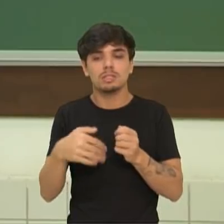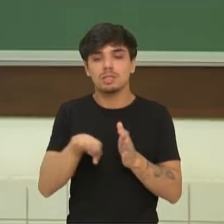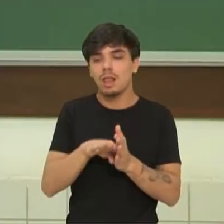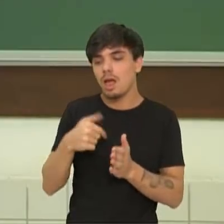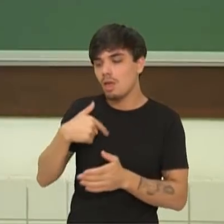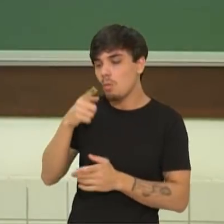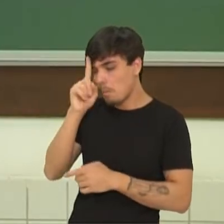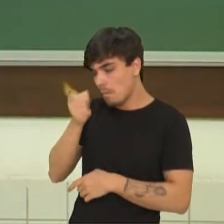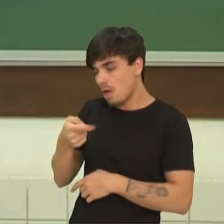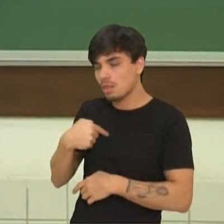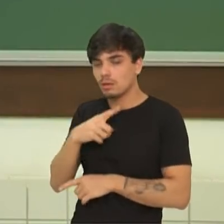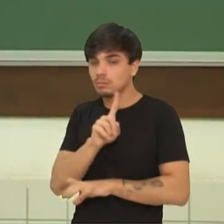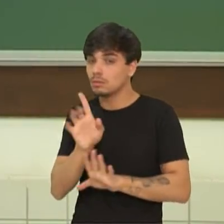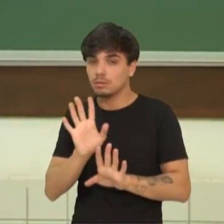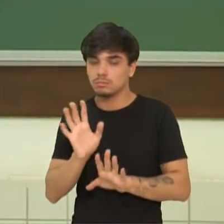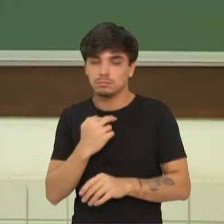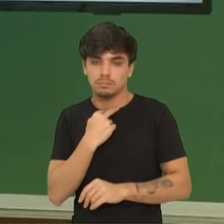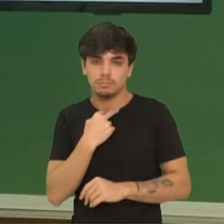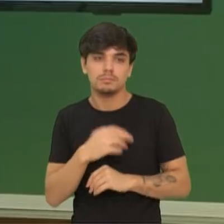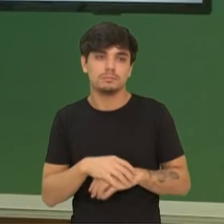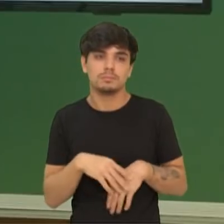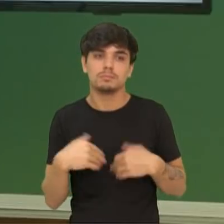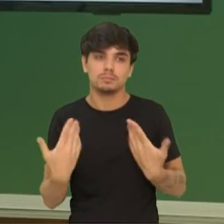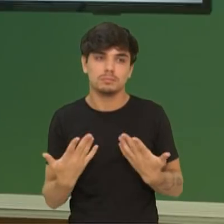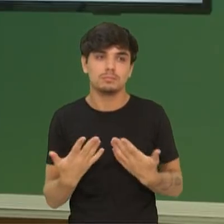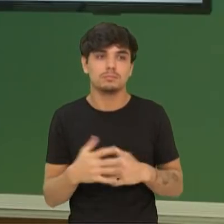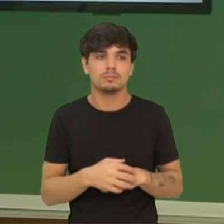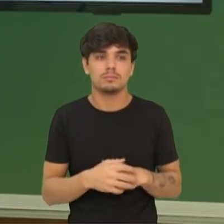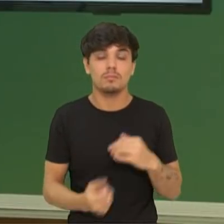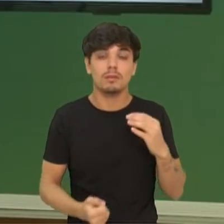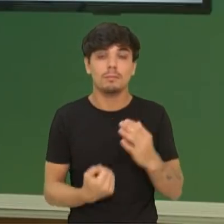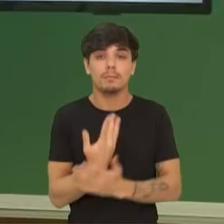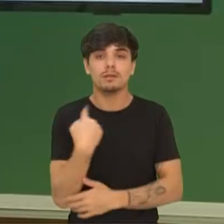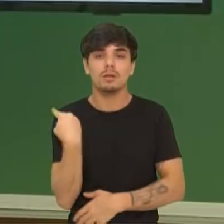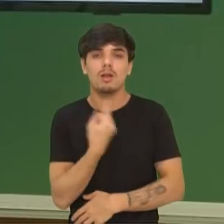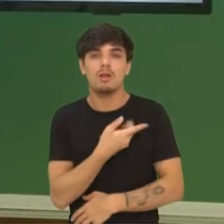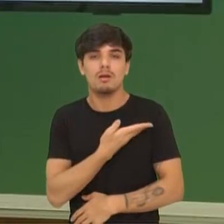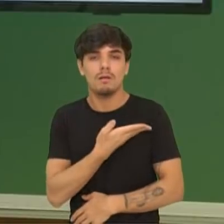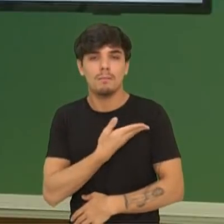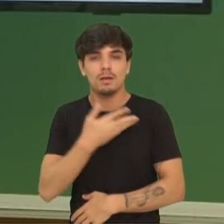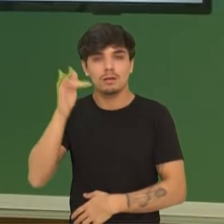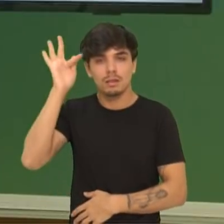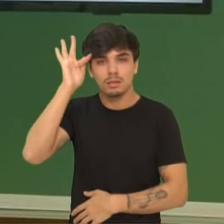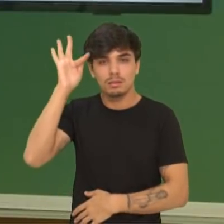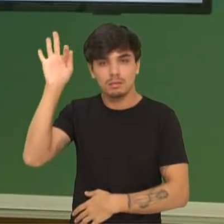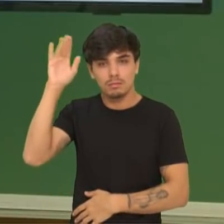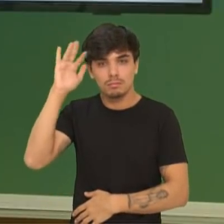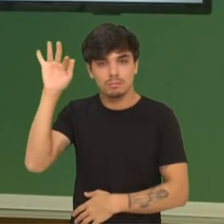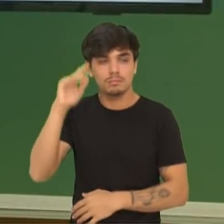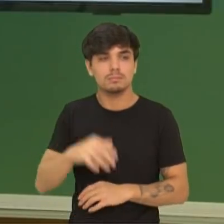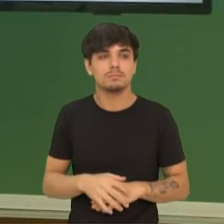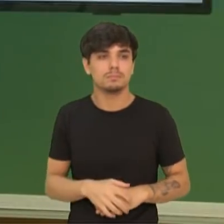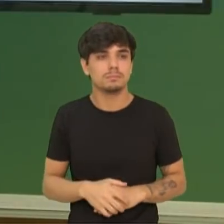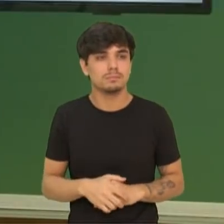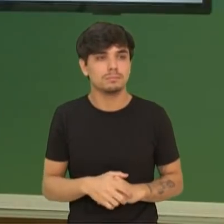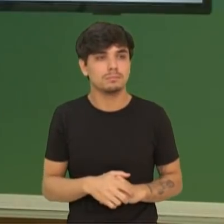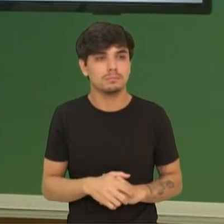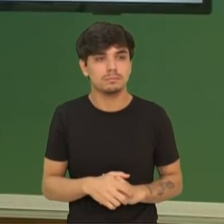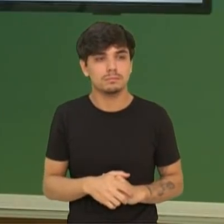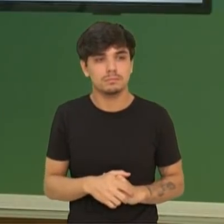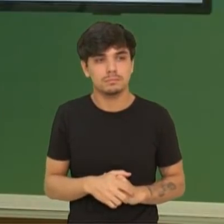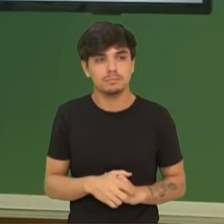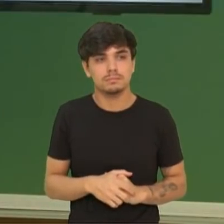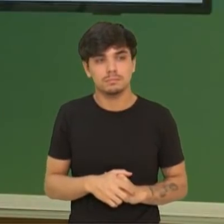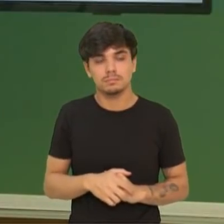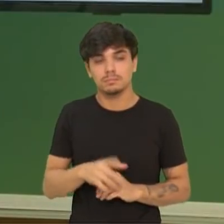manda sou eu? Não poderia ser assim, né? Então, apareceram os nossos amigos teóricos, olha lá, né? Os